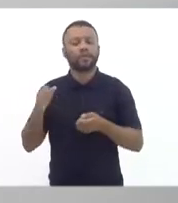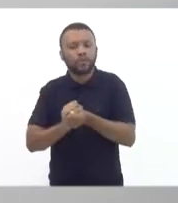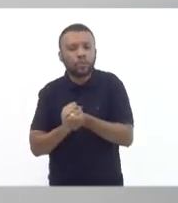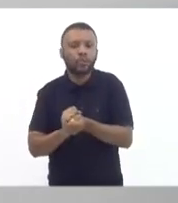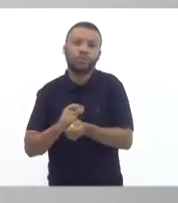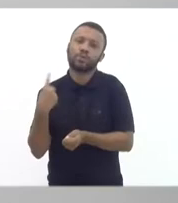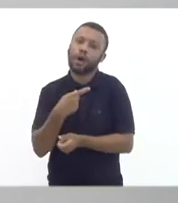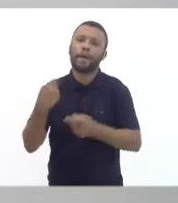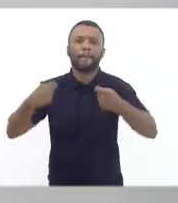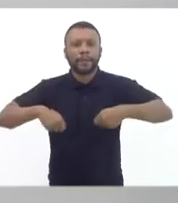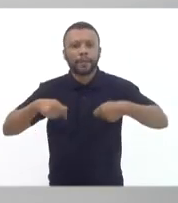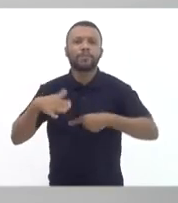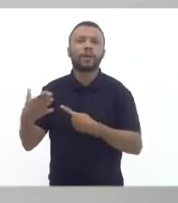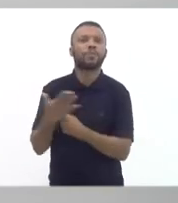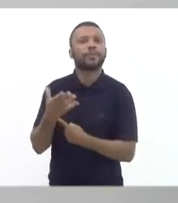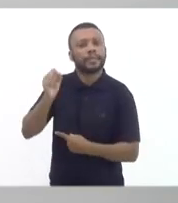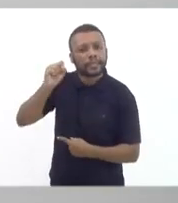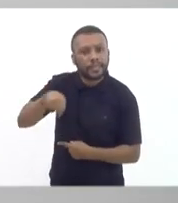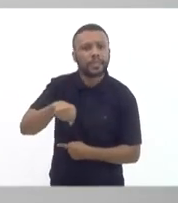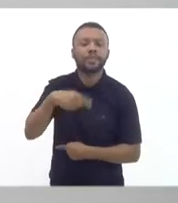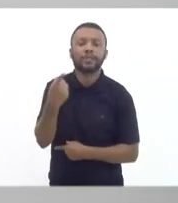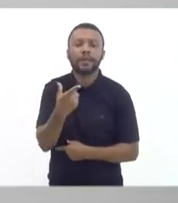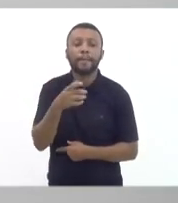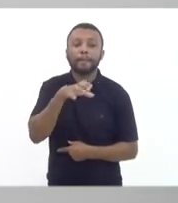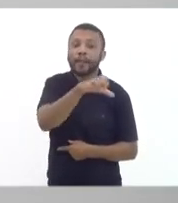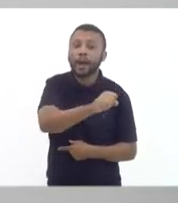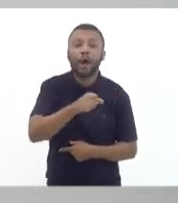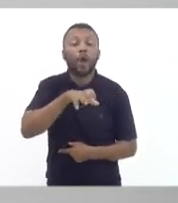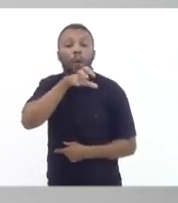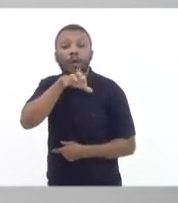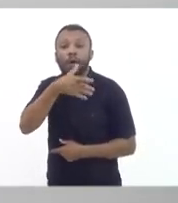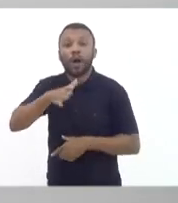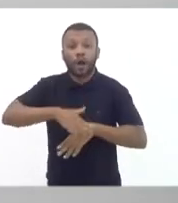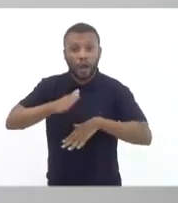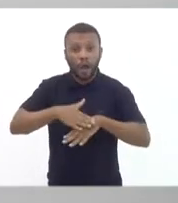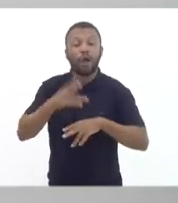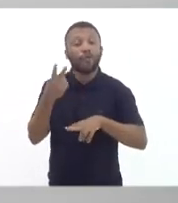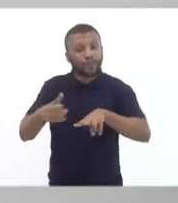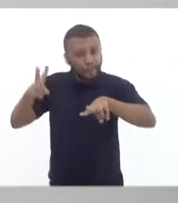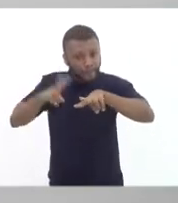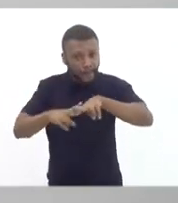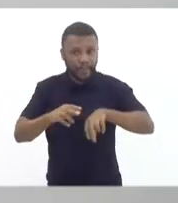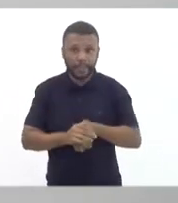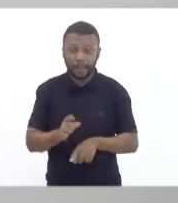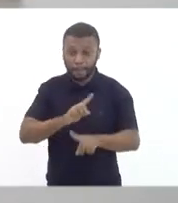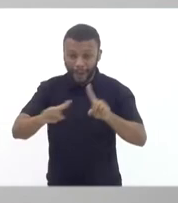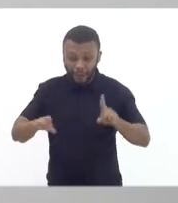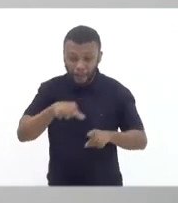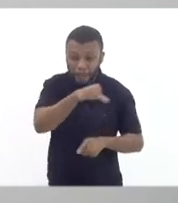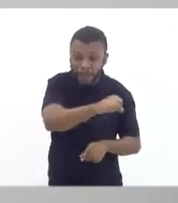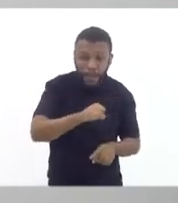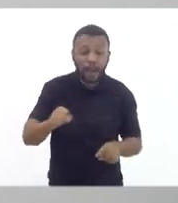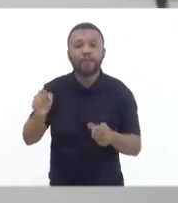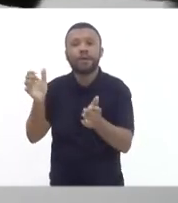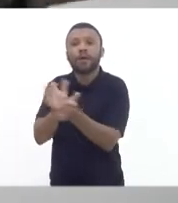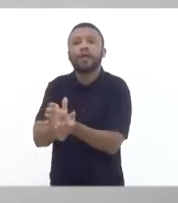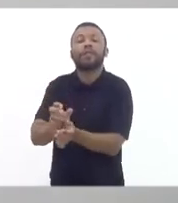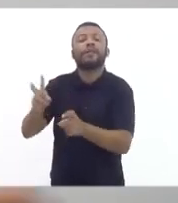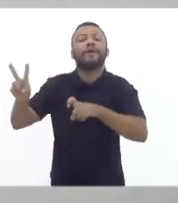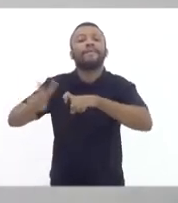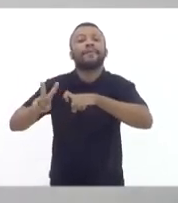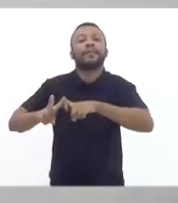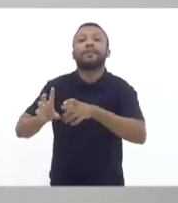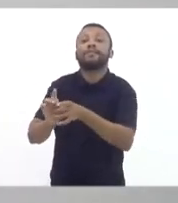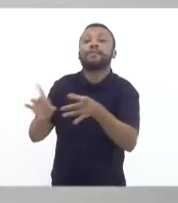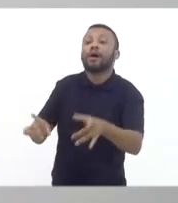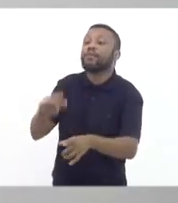Precisamos de ajuda, sim, em pegar um animal. Eu agora vou fazer o seguinte, eu vou ser presa, mas eu vou pegar um animal na rua atropelado, vou levar numa veterinária e vou deixar lá.